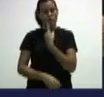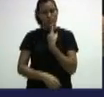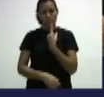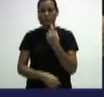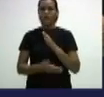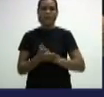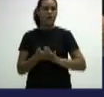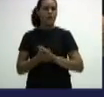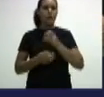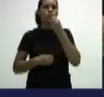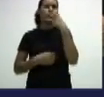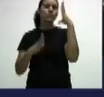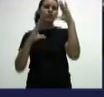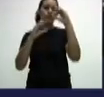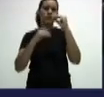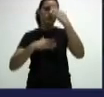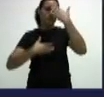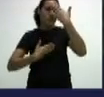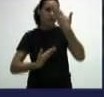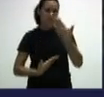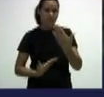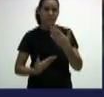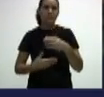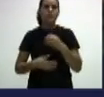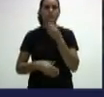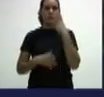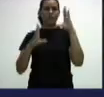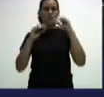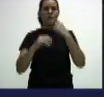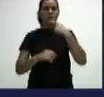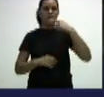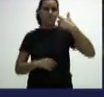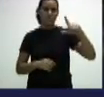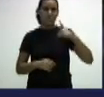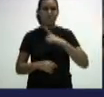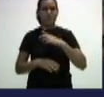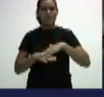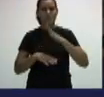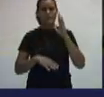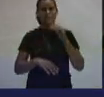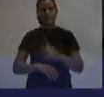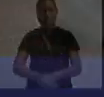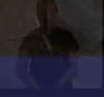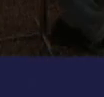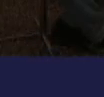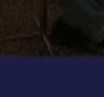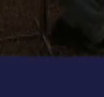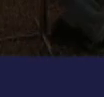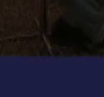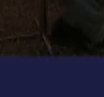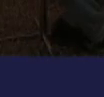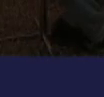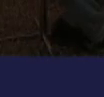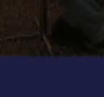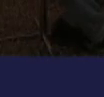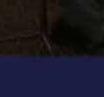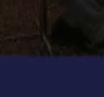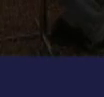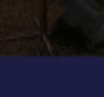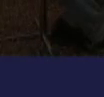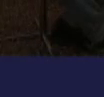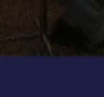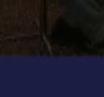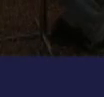isso. Boa noite, Cláudio. Boa noite. Boa noite. Muito obrigado, hein? Boa noite. Boa noite. Semana que vem tem mais. Comunicação comunitária.